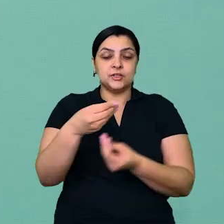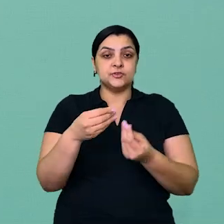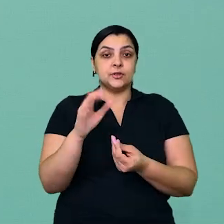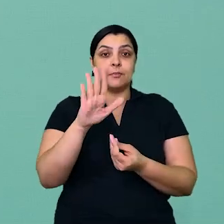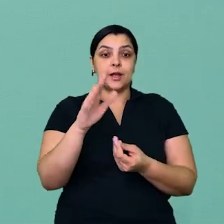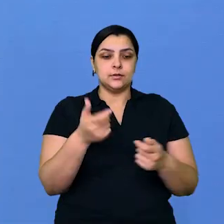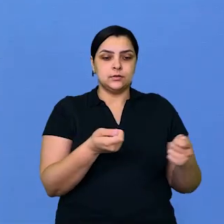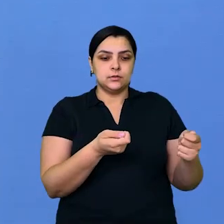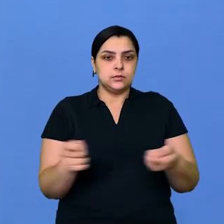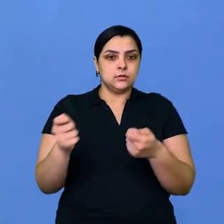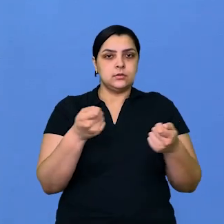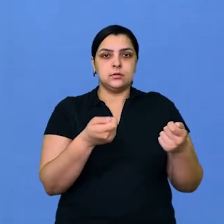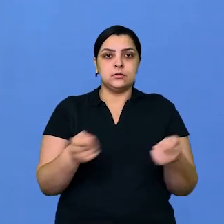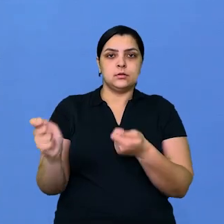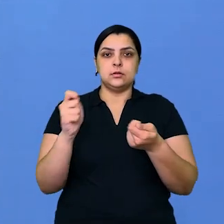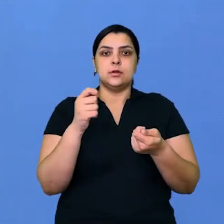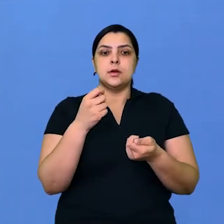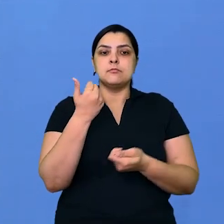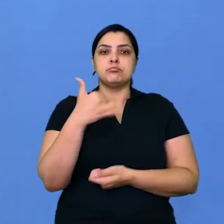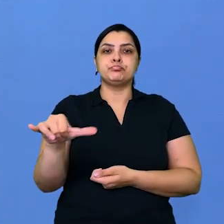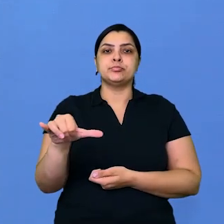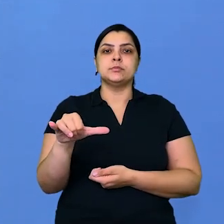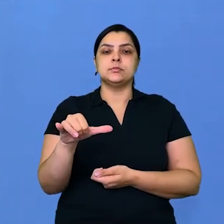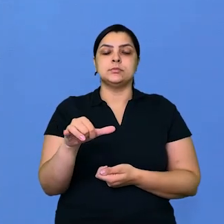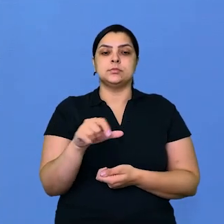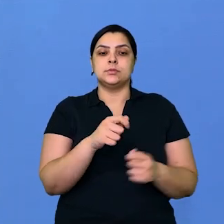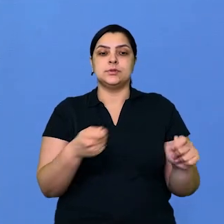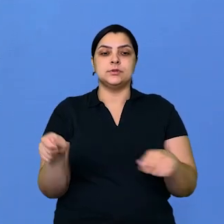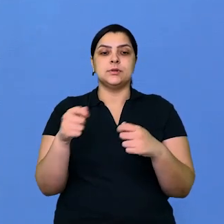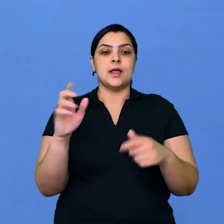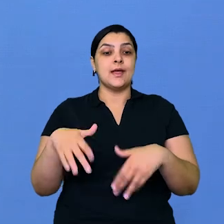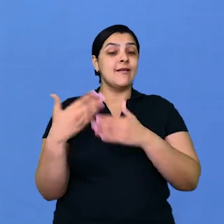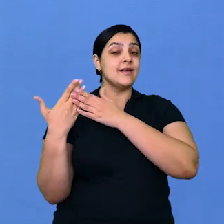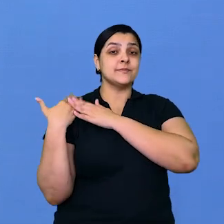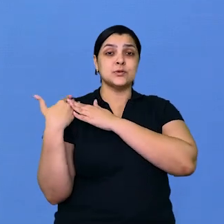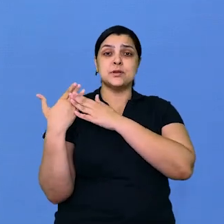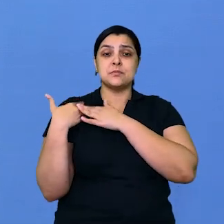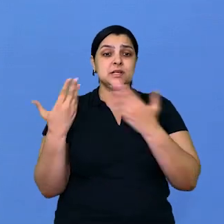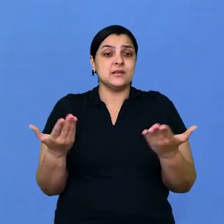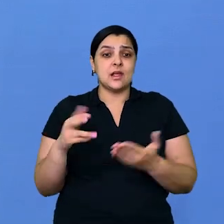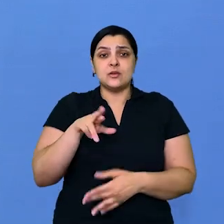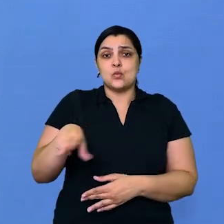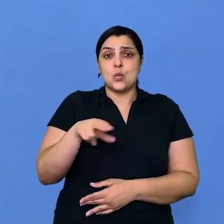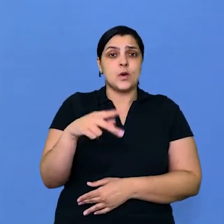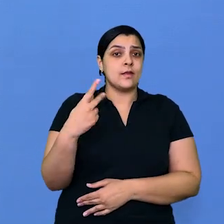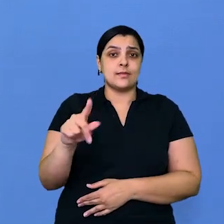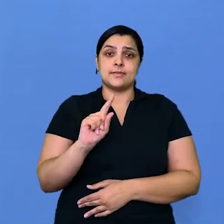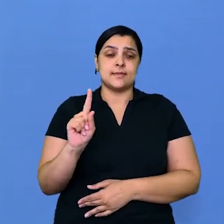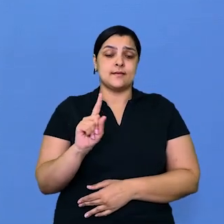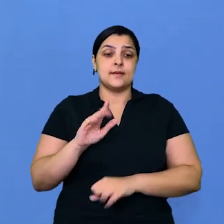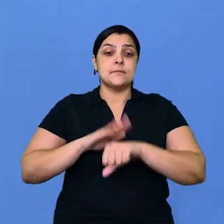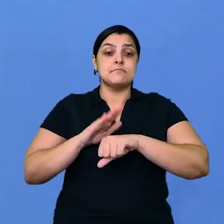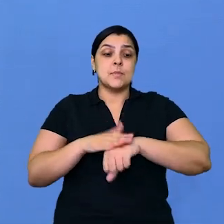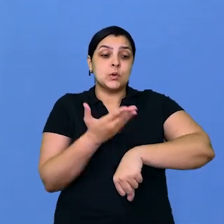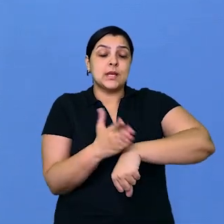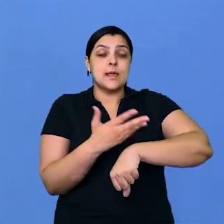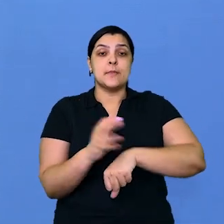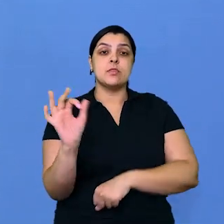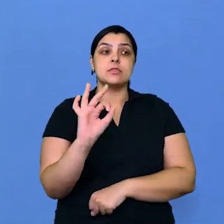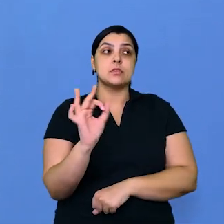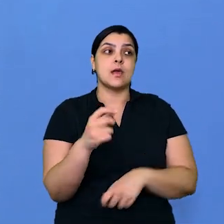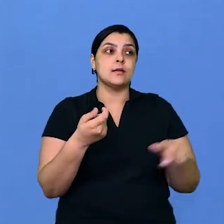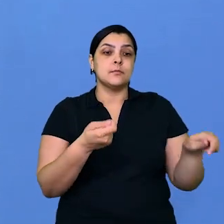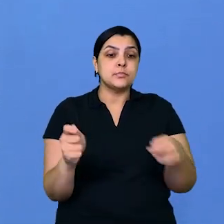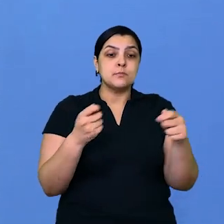sem registro. Para a sétima turma, a empresa submeteu o jovem a uma responsabilidade que não era dele, sem ter feito qualquer